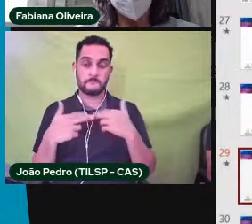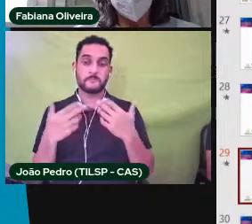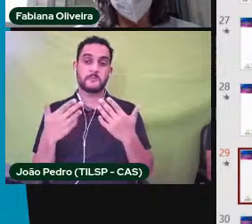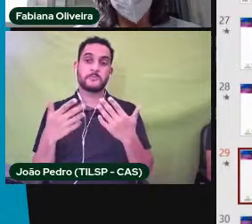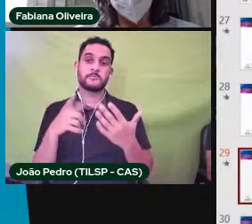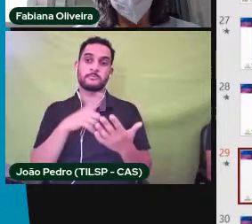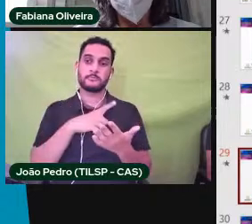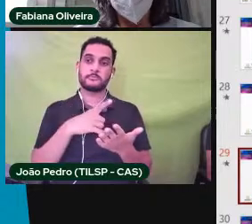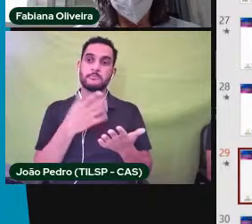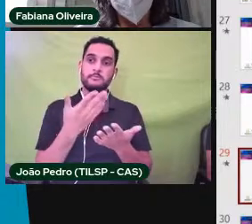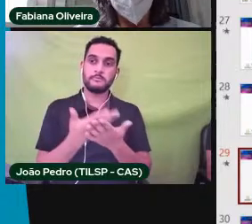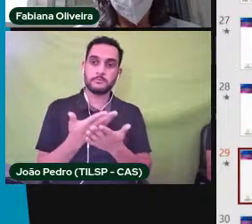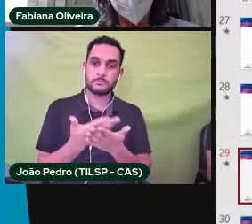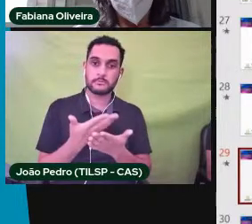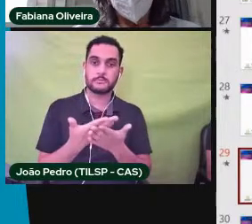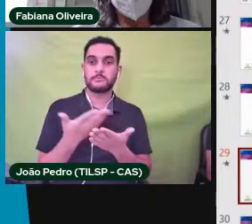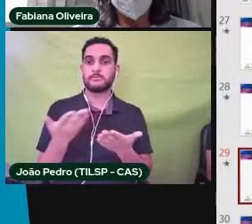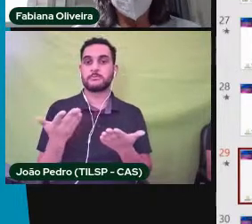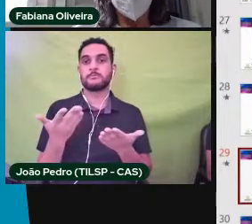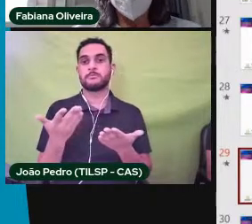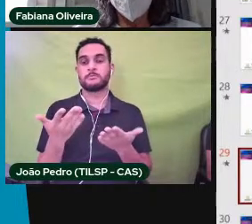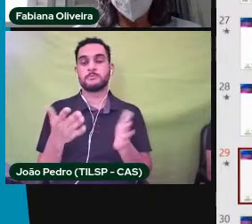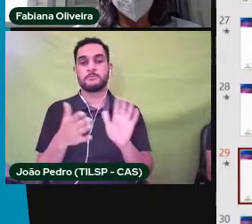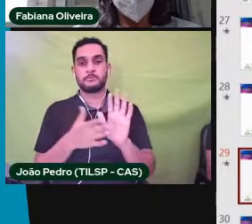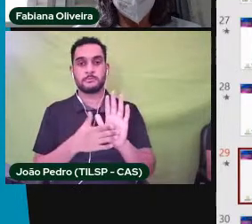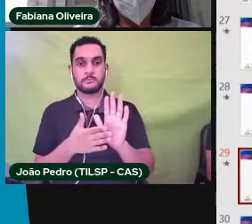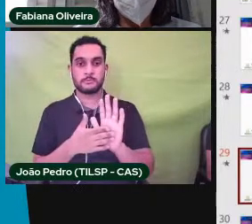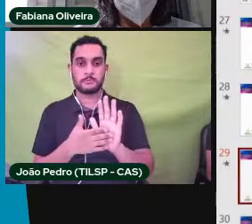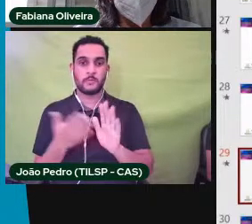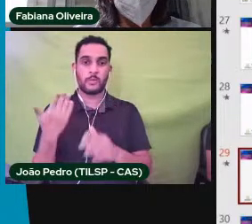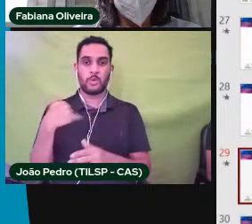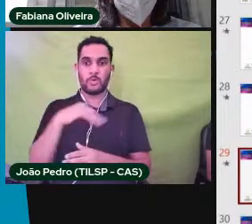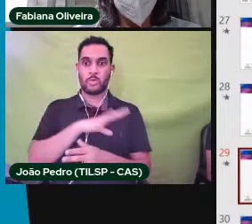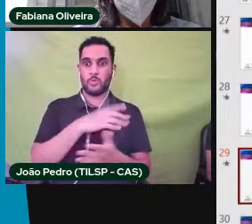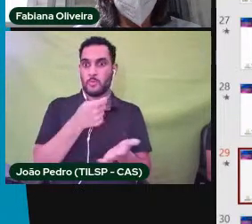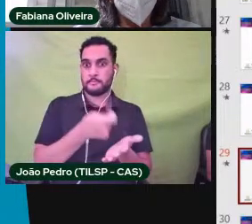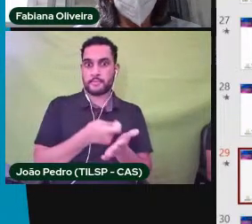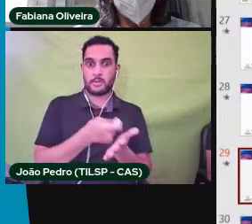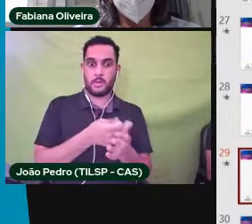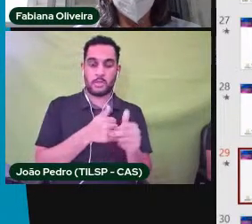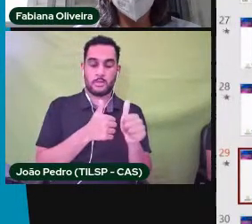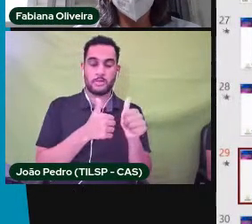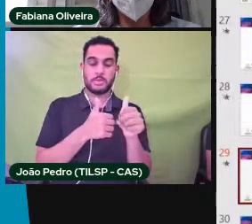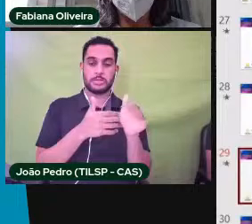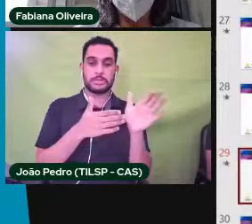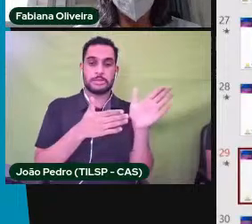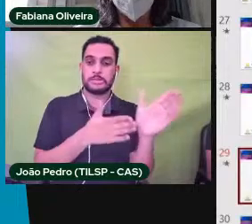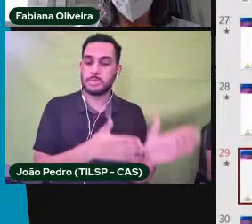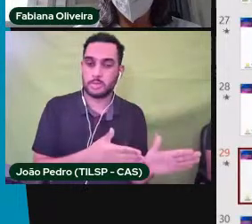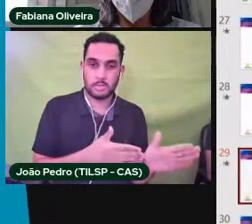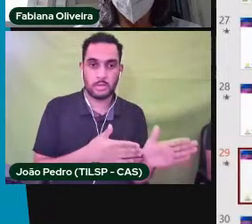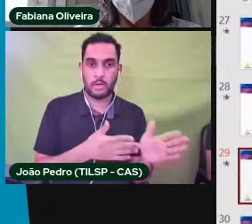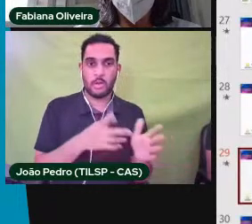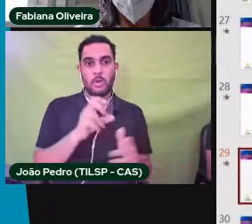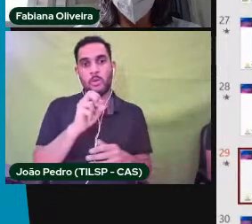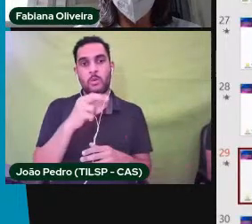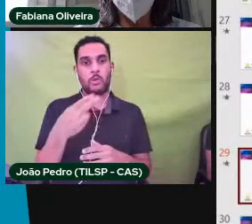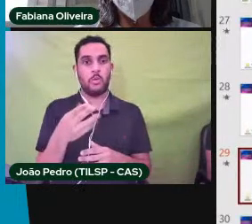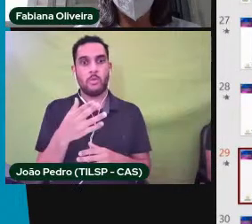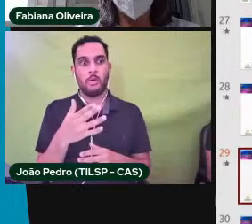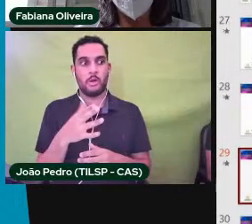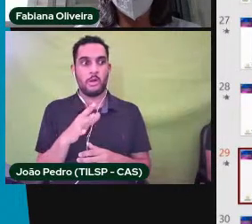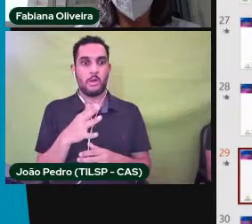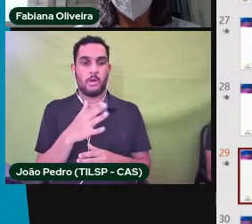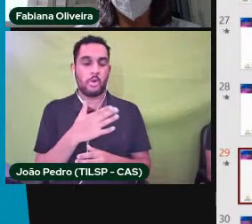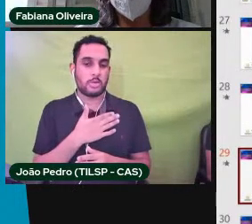de proposições. Nós não somos obrigados a seguir e nem nos apaixonar por um documento, mas